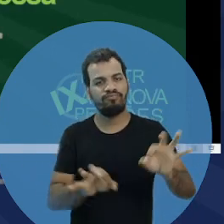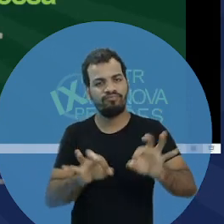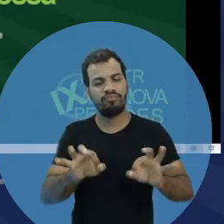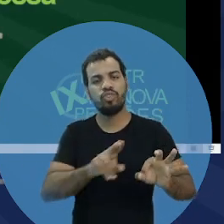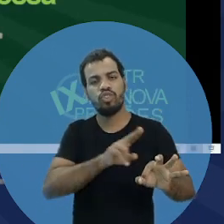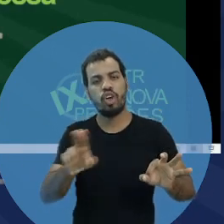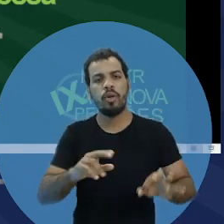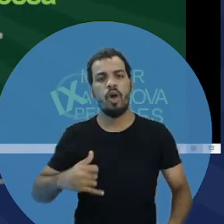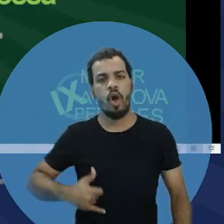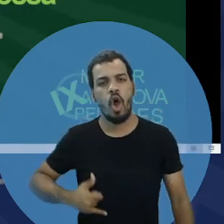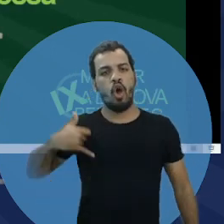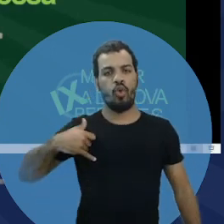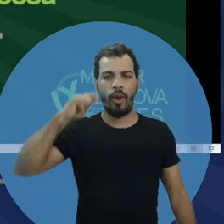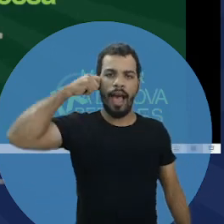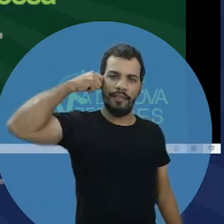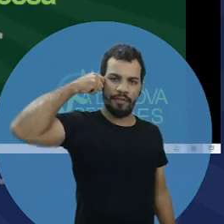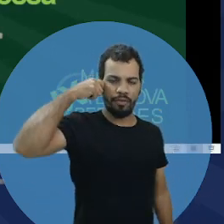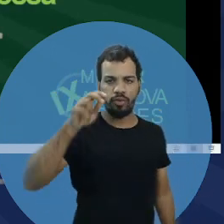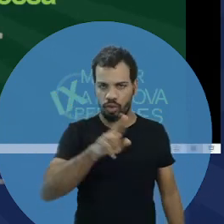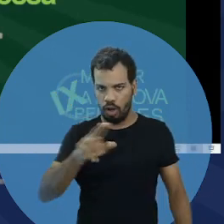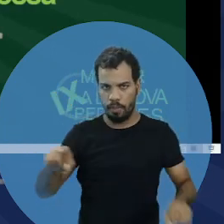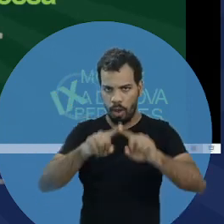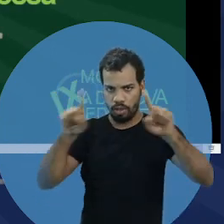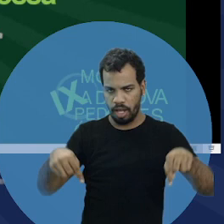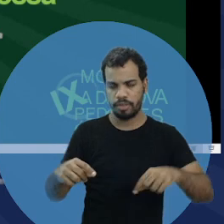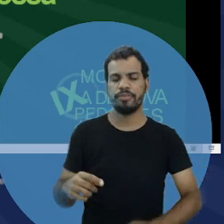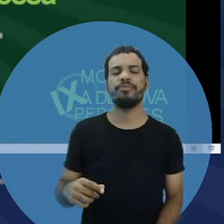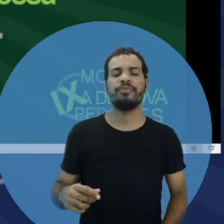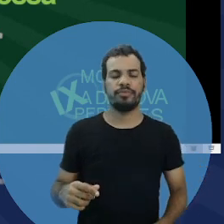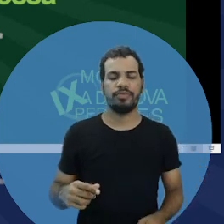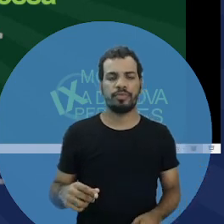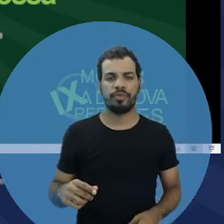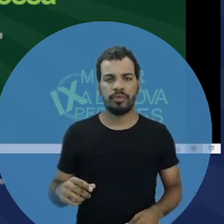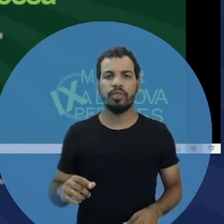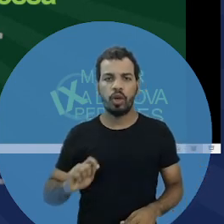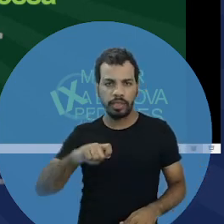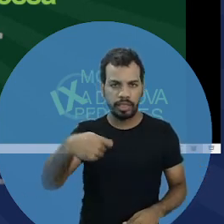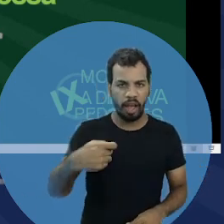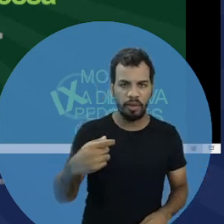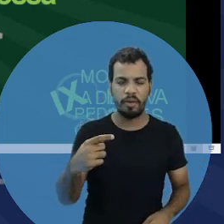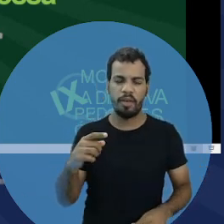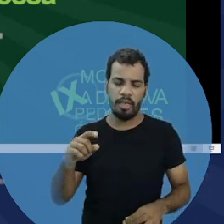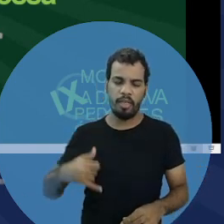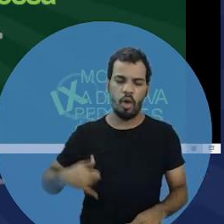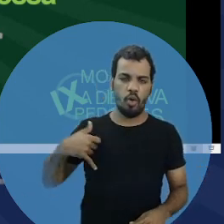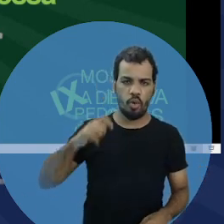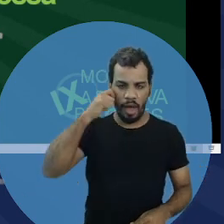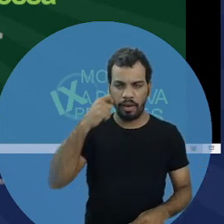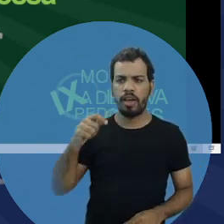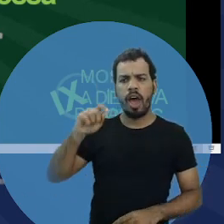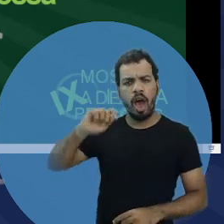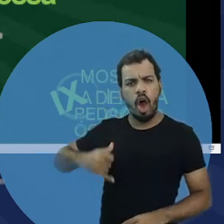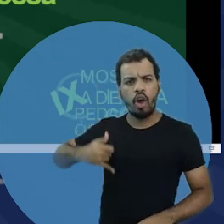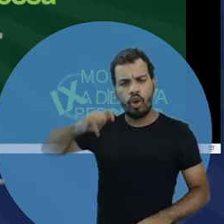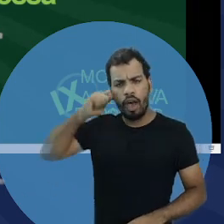Afro. Esse projeto Orgulho Afro, ele é uma homenagem a Luiz Eloy,